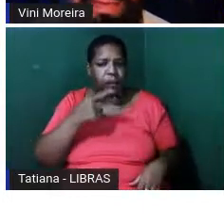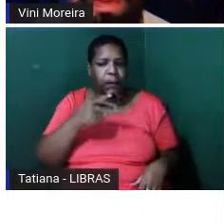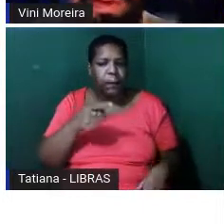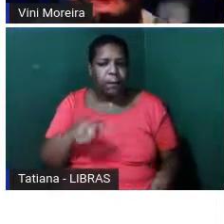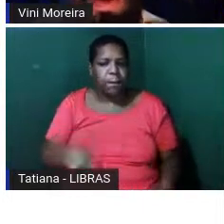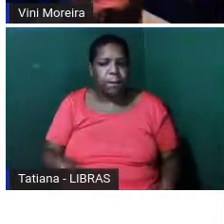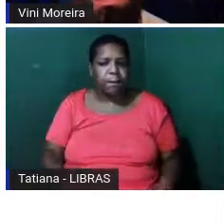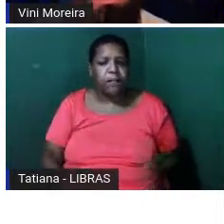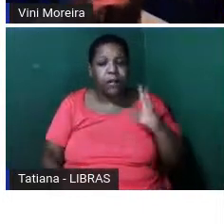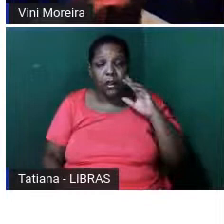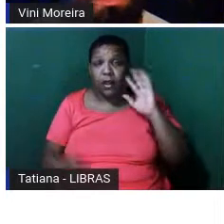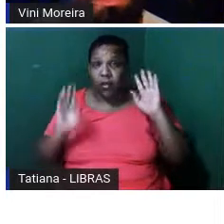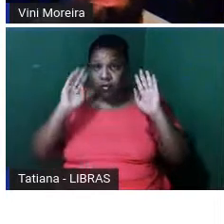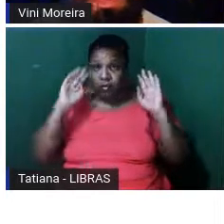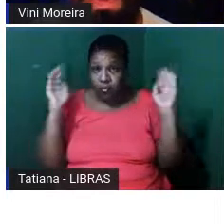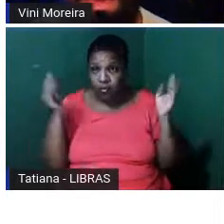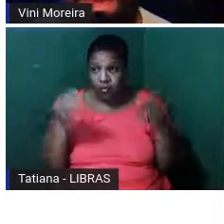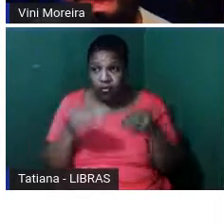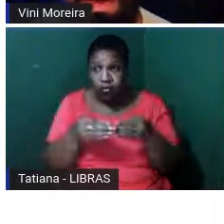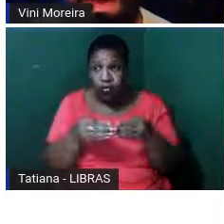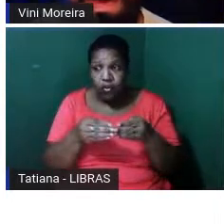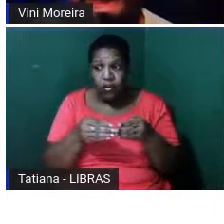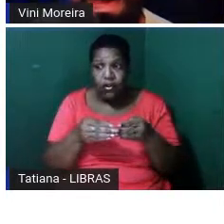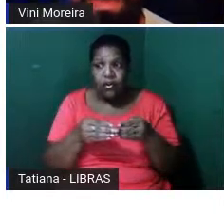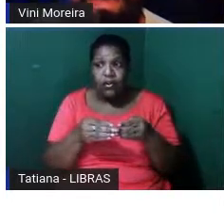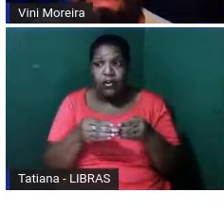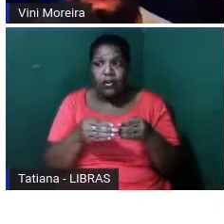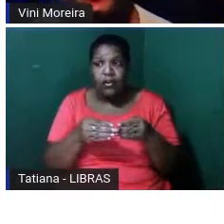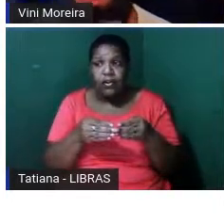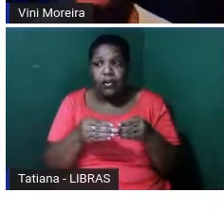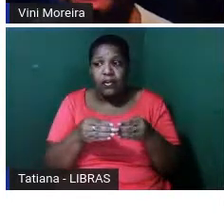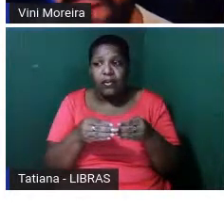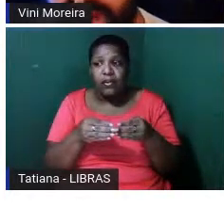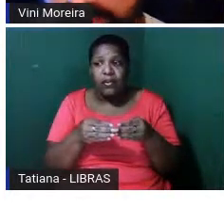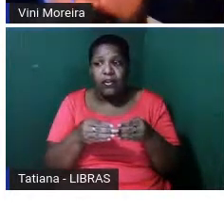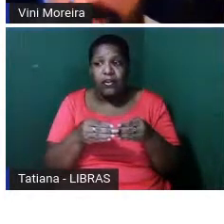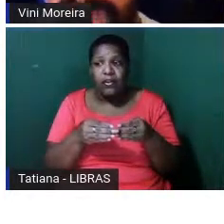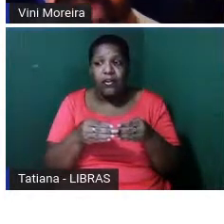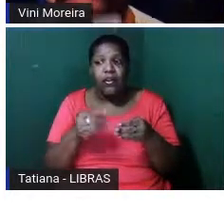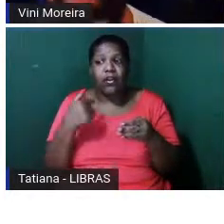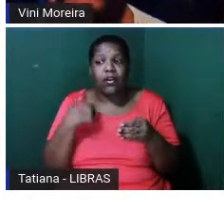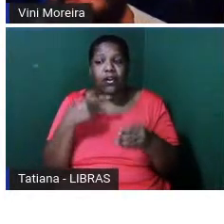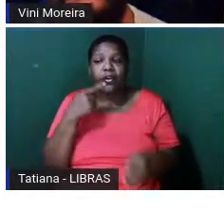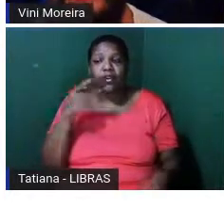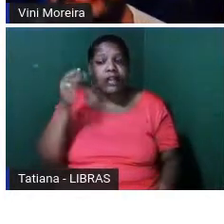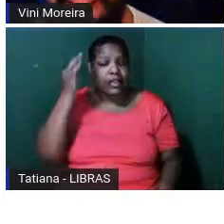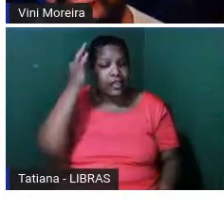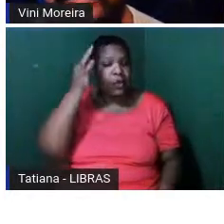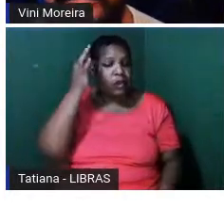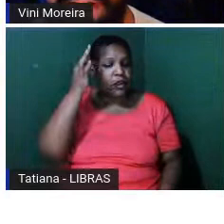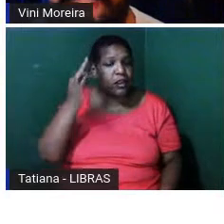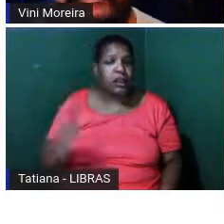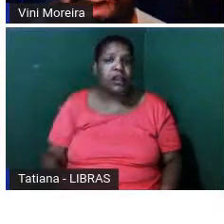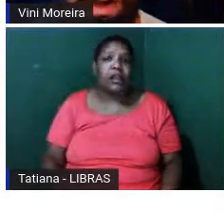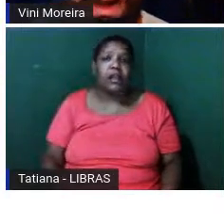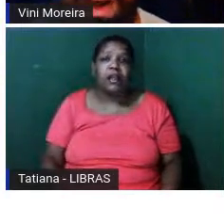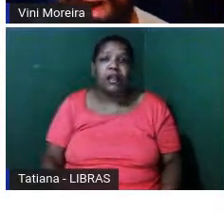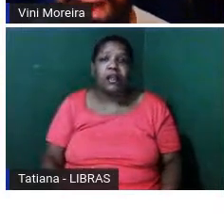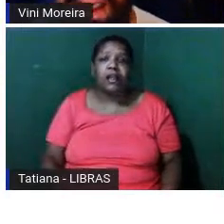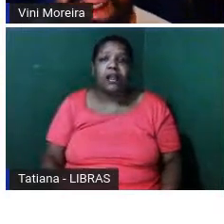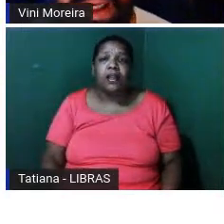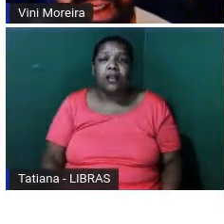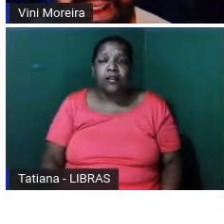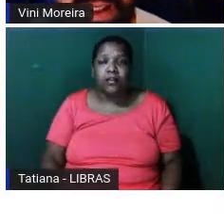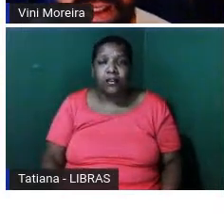vamos ser só eu vou ver só a parte da teoria primeiro a gente tá vendo